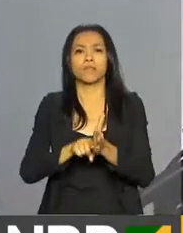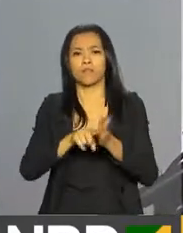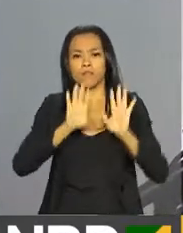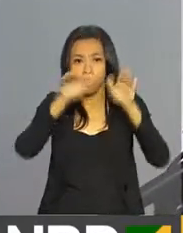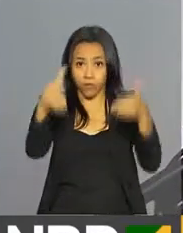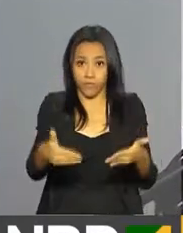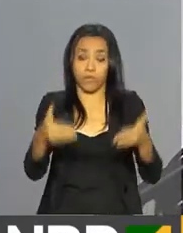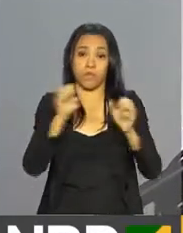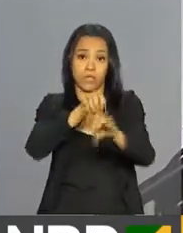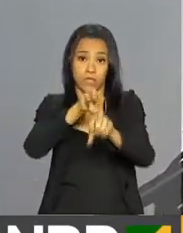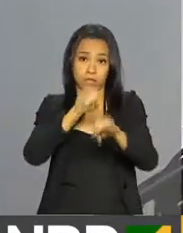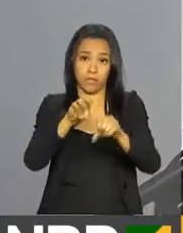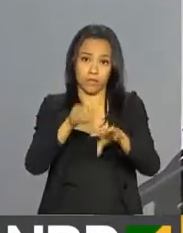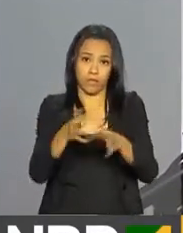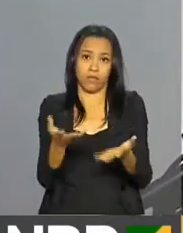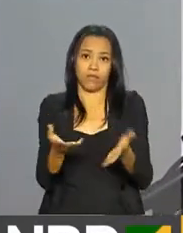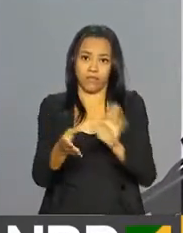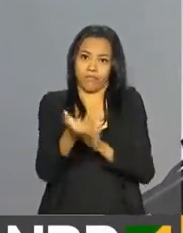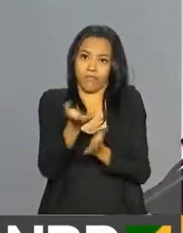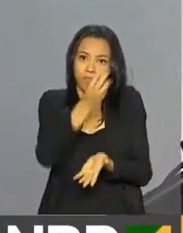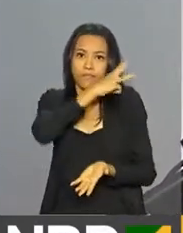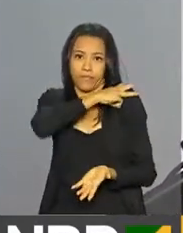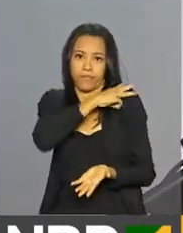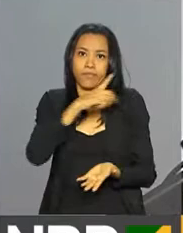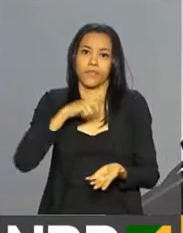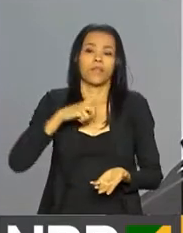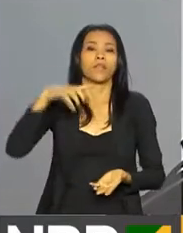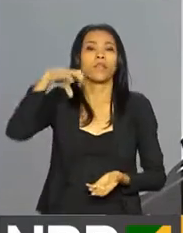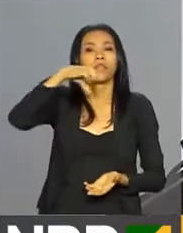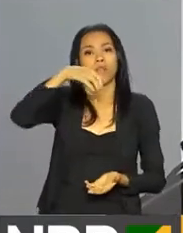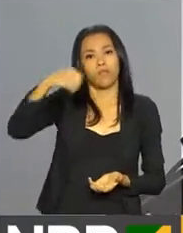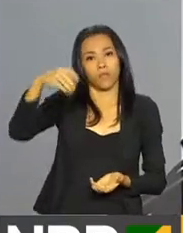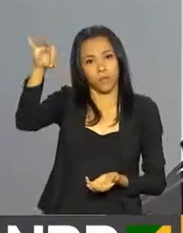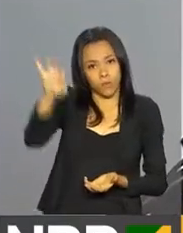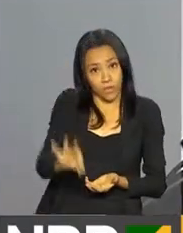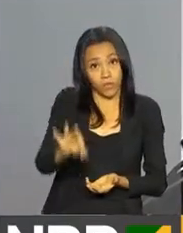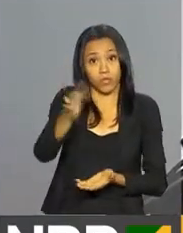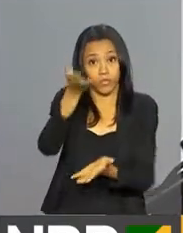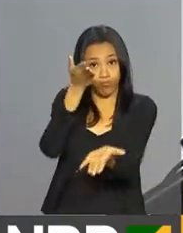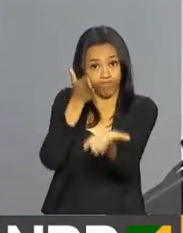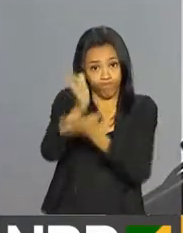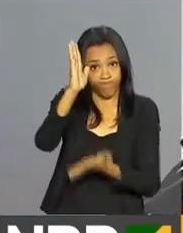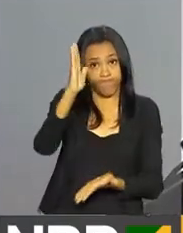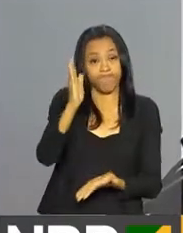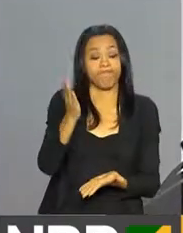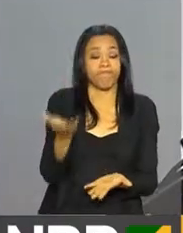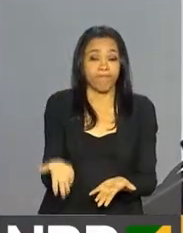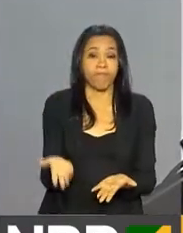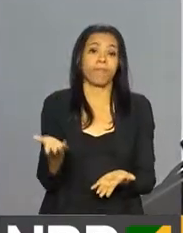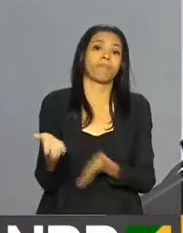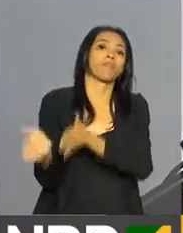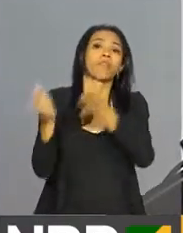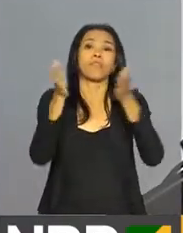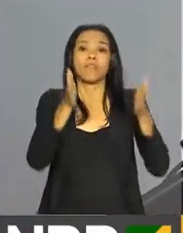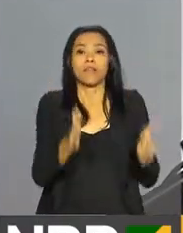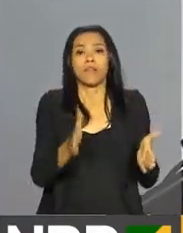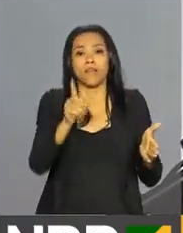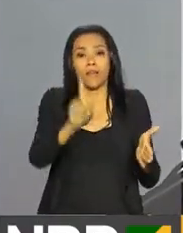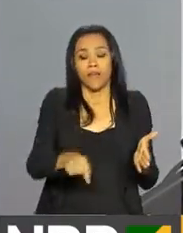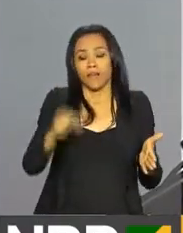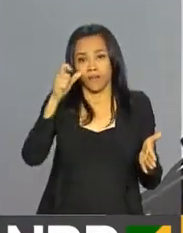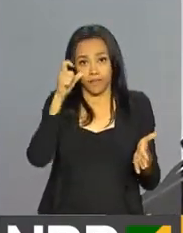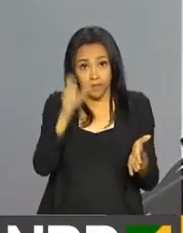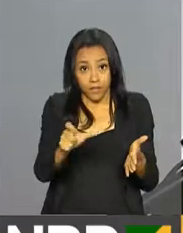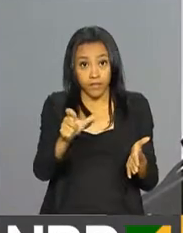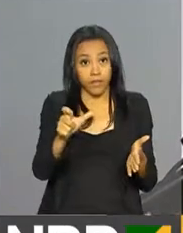no setor educacional ela tem mais de 90% é de aprovação de igual maneira interessante estou fazendo isso para